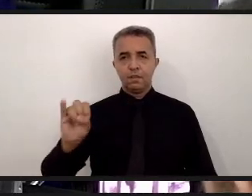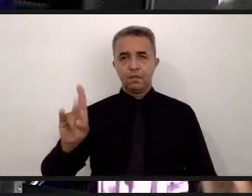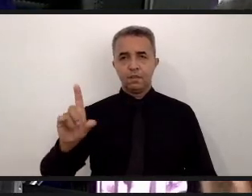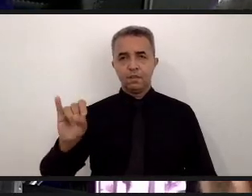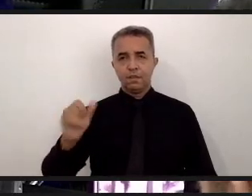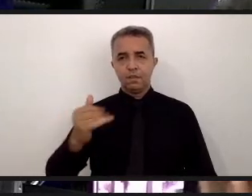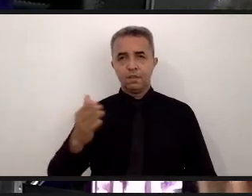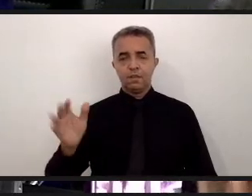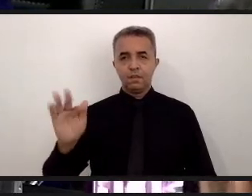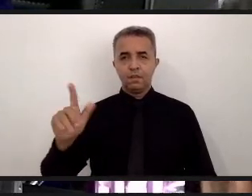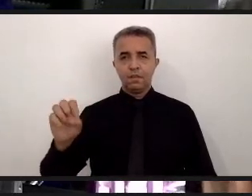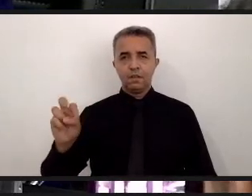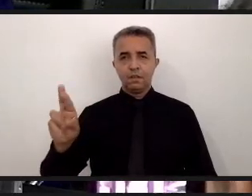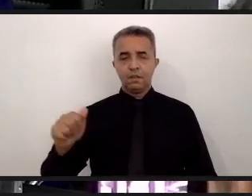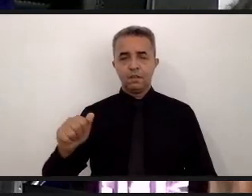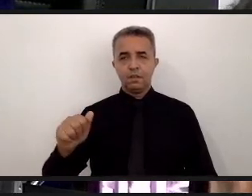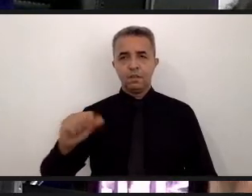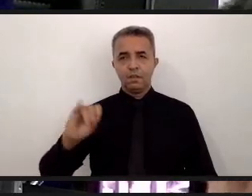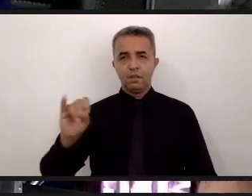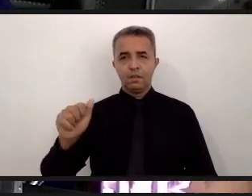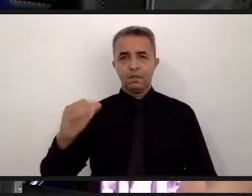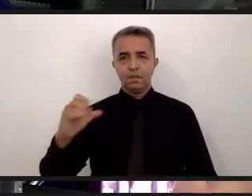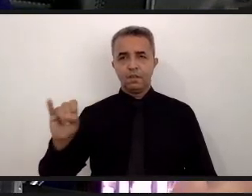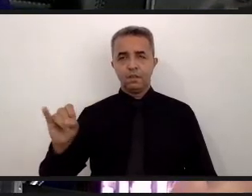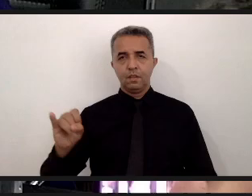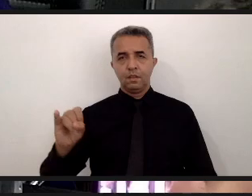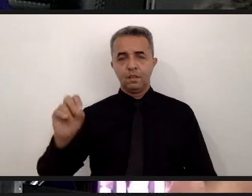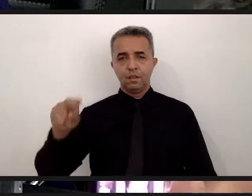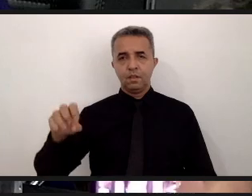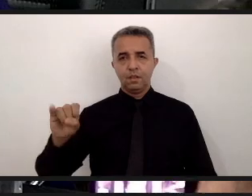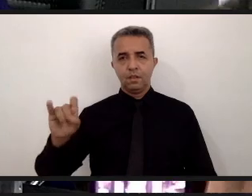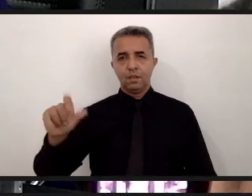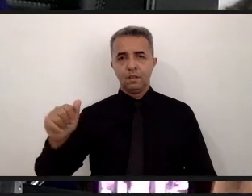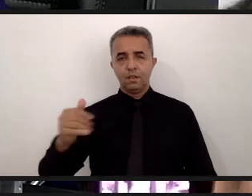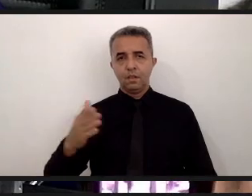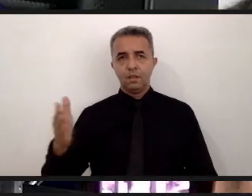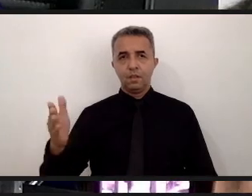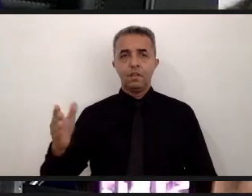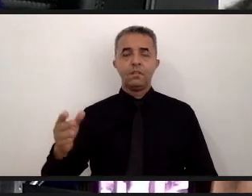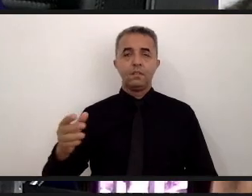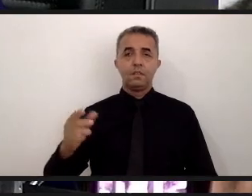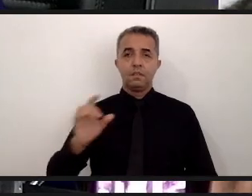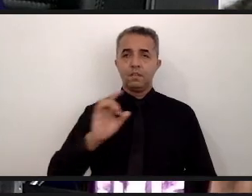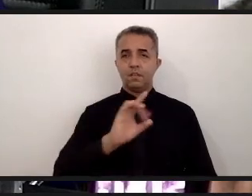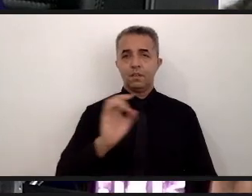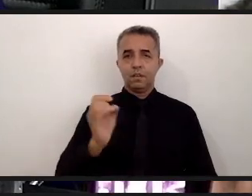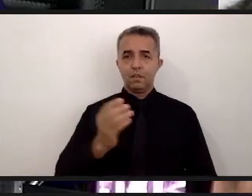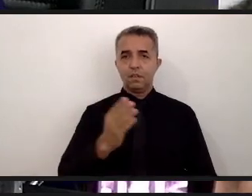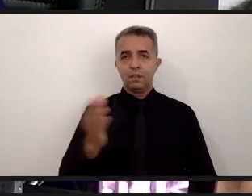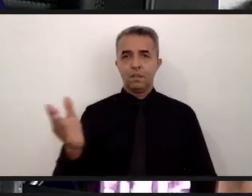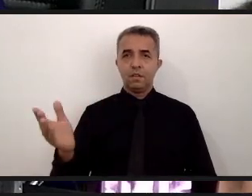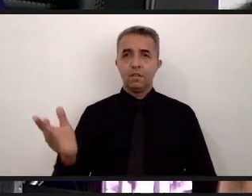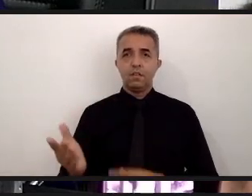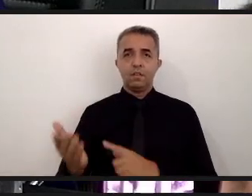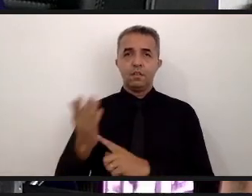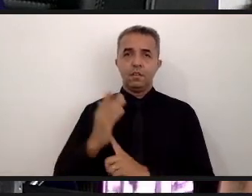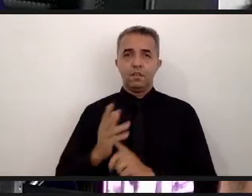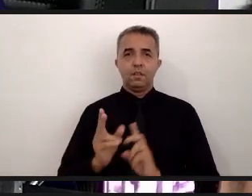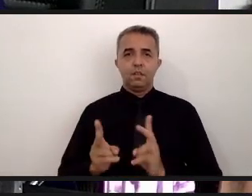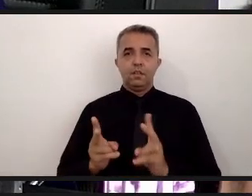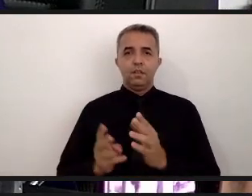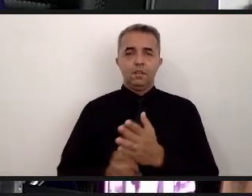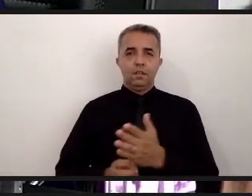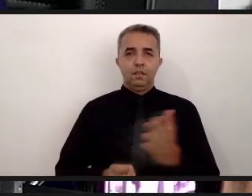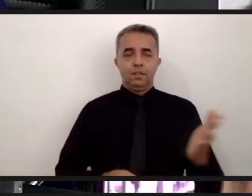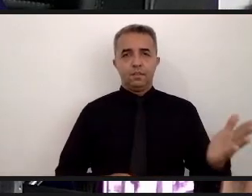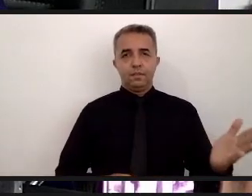Dona Jaci, a Leila, enfim. Eu agradeço a cada uma delas que me ajudam a todo momento, às